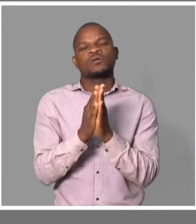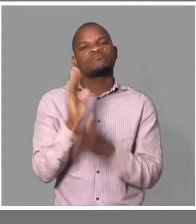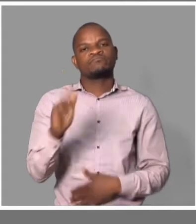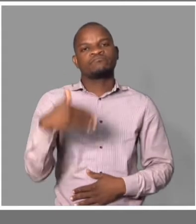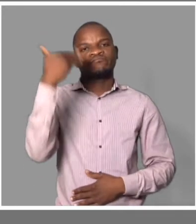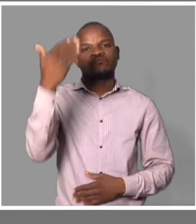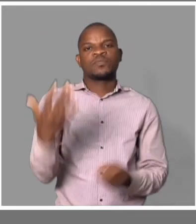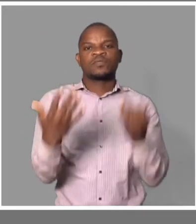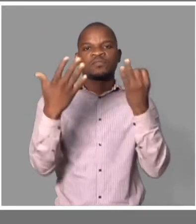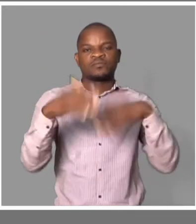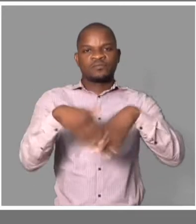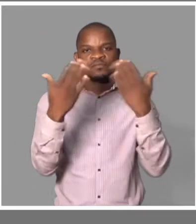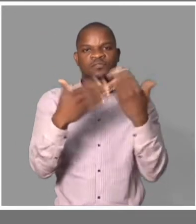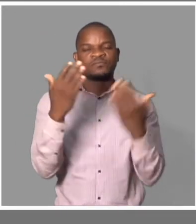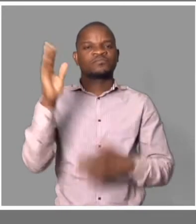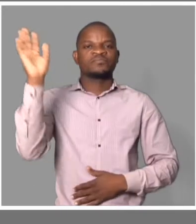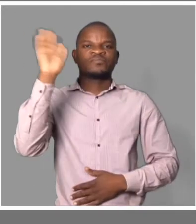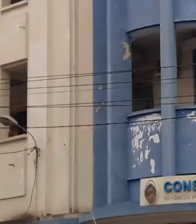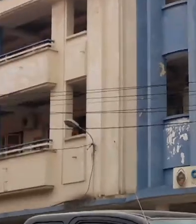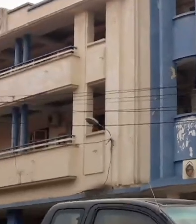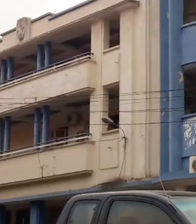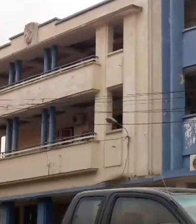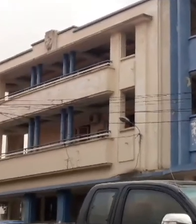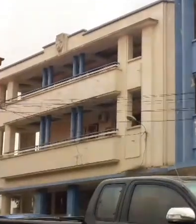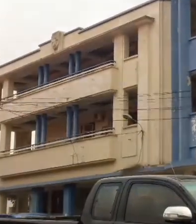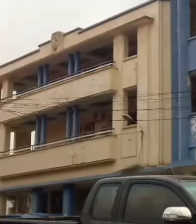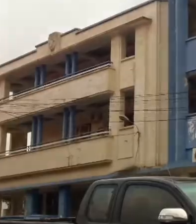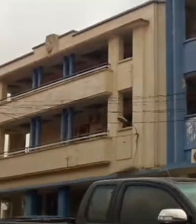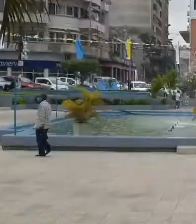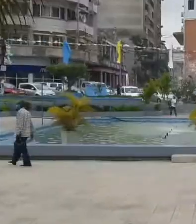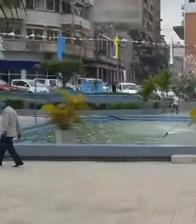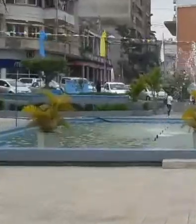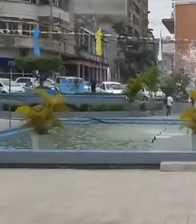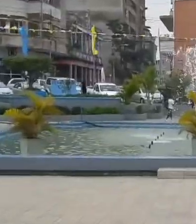nós voltamos daqui a dia. Assista. É isso. Tchau, tchau.